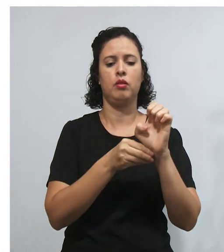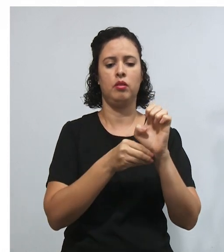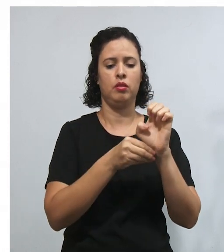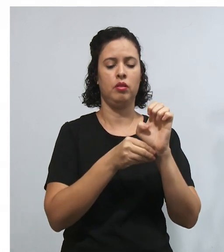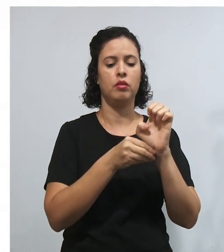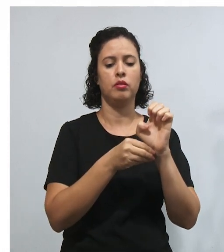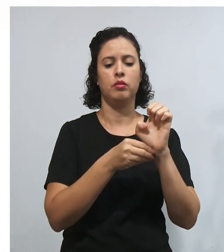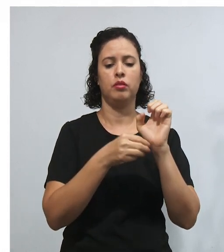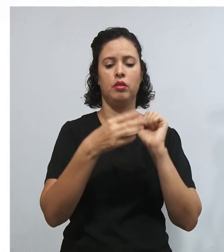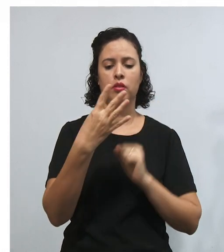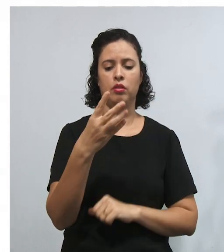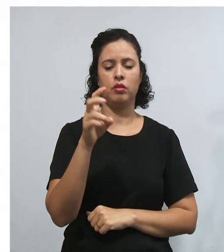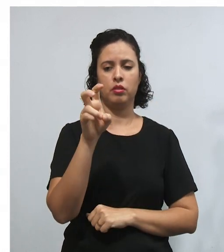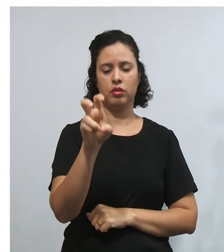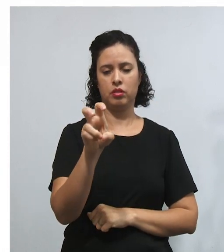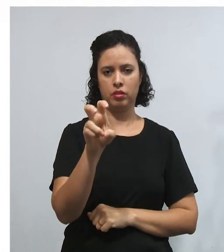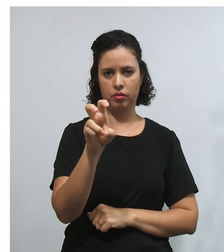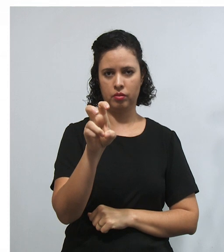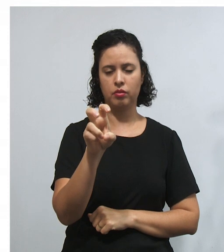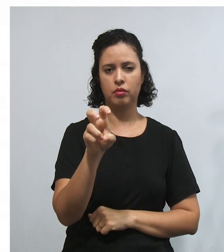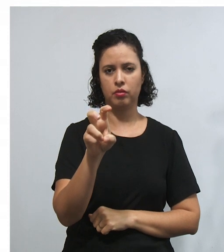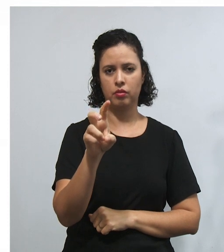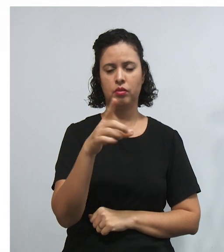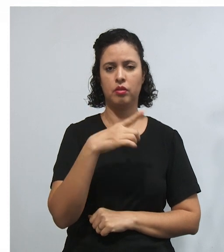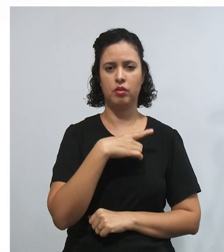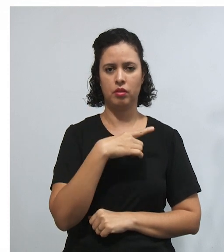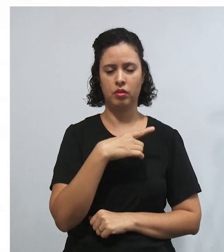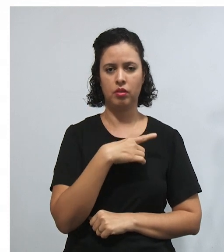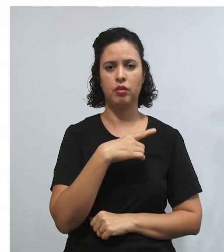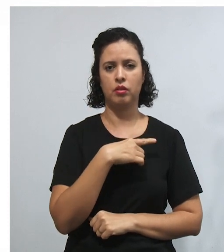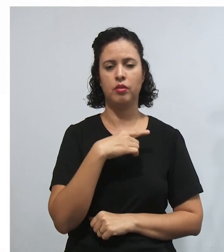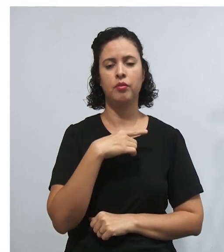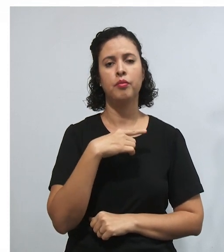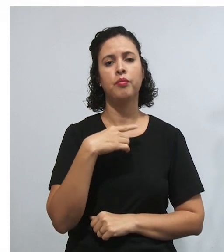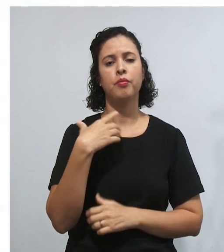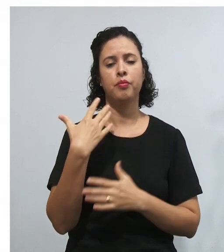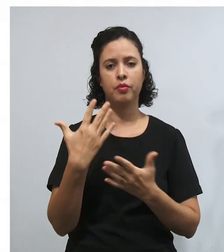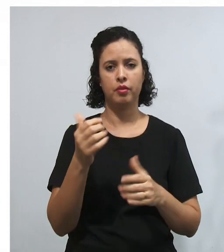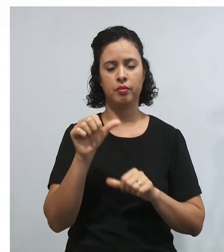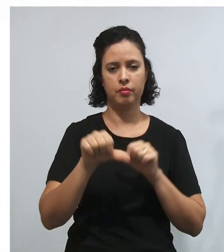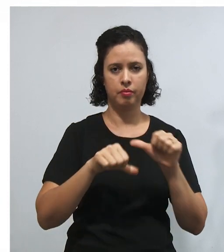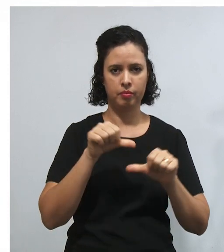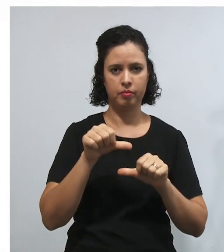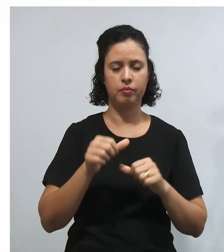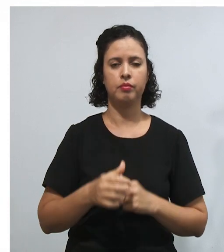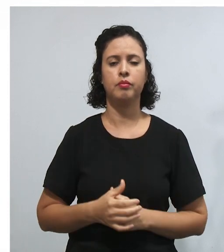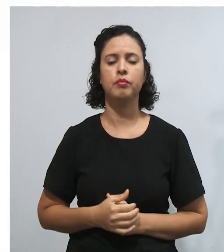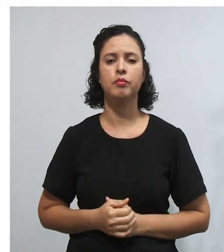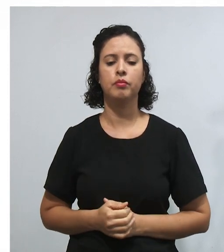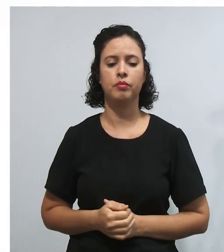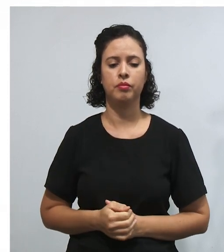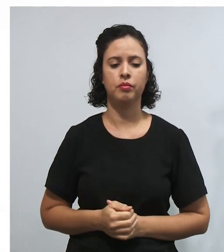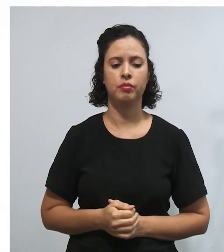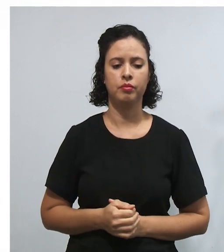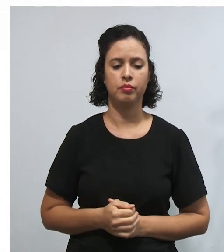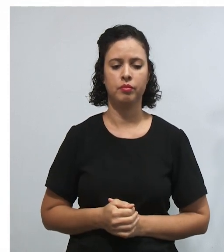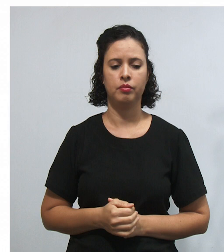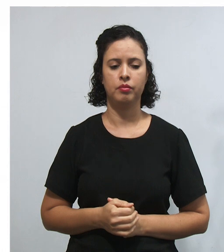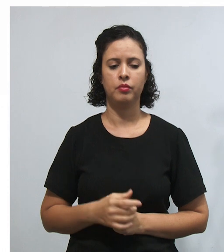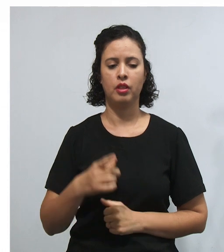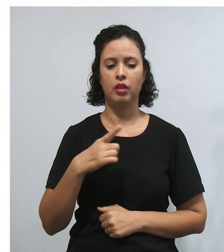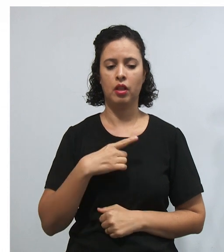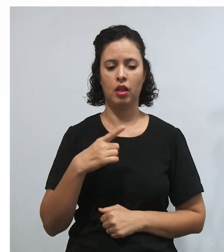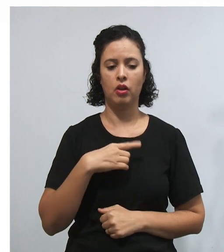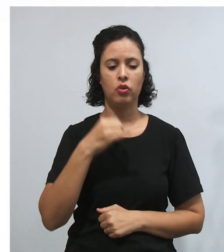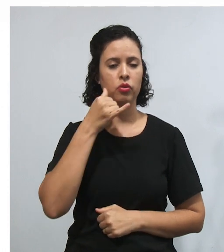45, tá? Então, esse aqui entrou já no poder constituinte derivado reformador, poder de reforma, tá? E aqui nós temos o disque denúncia,